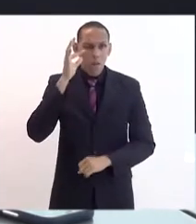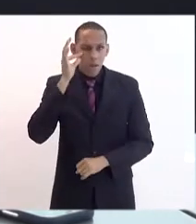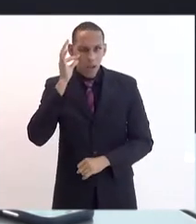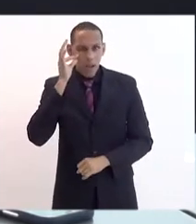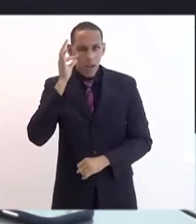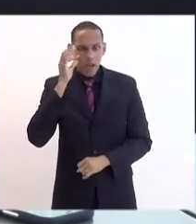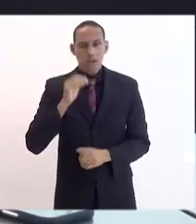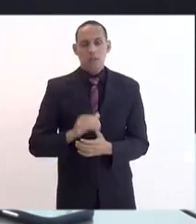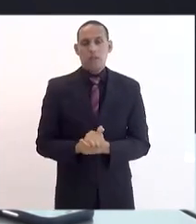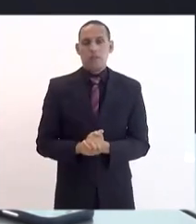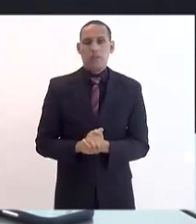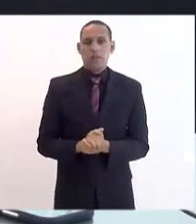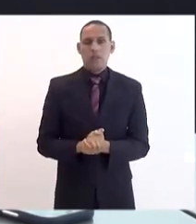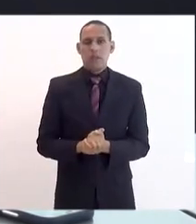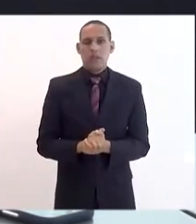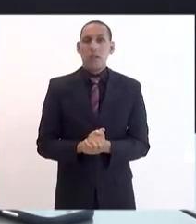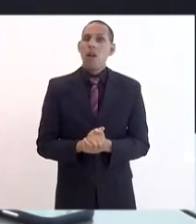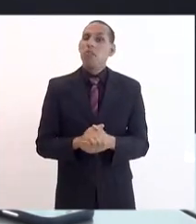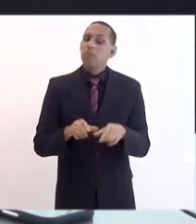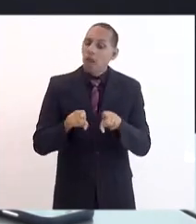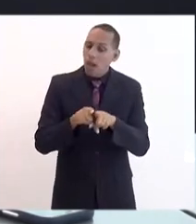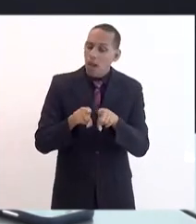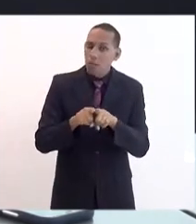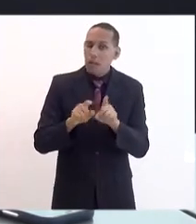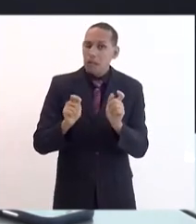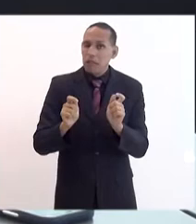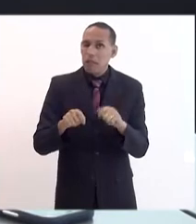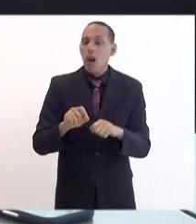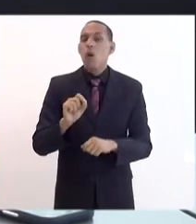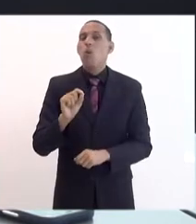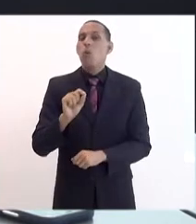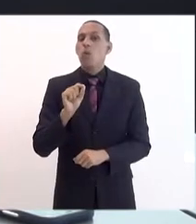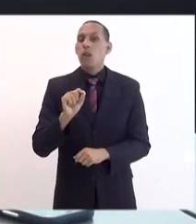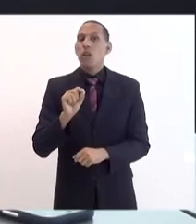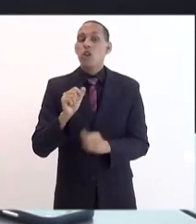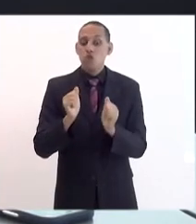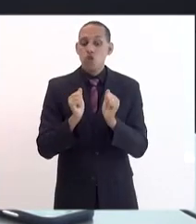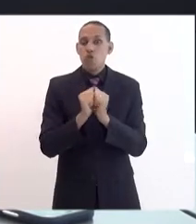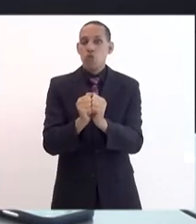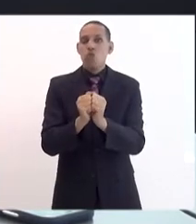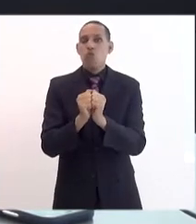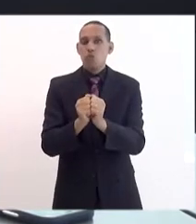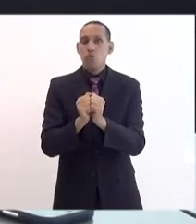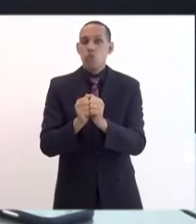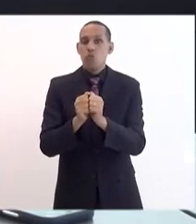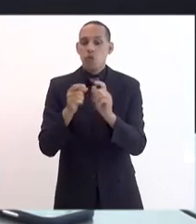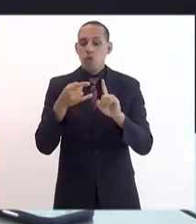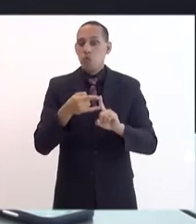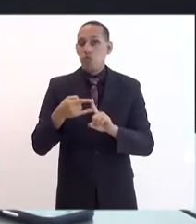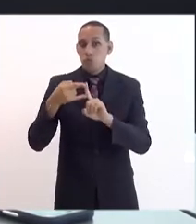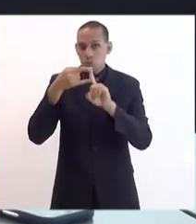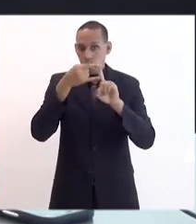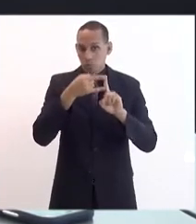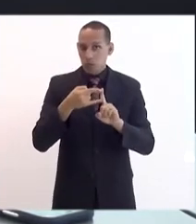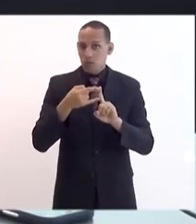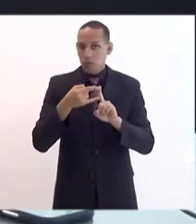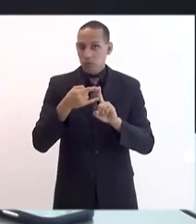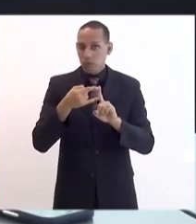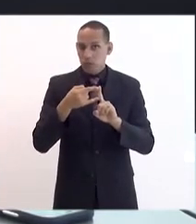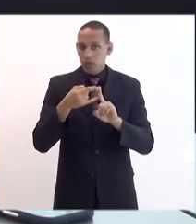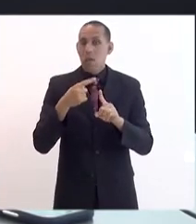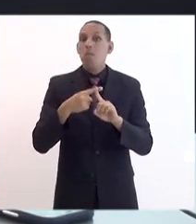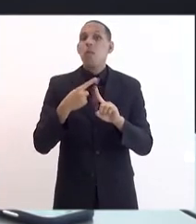presencialmente e pode ser também concomitantemente por Zoom. Isso. Porque